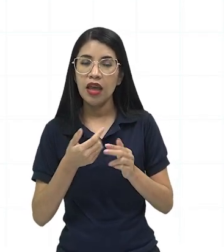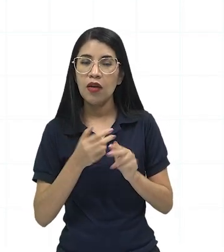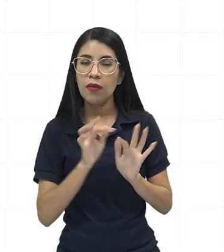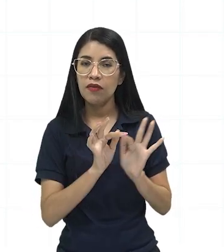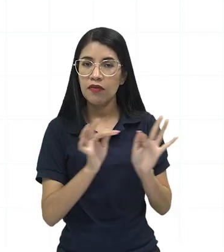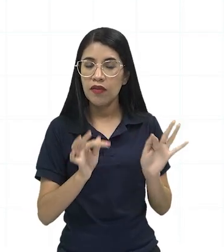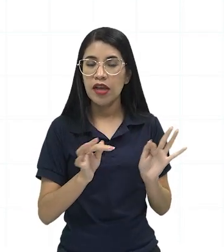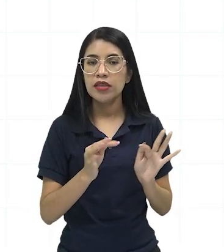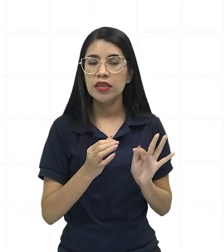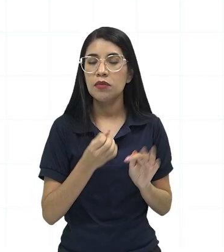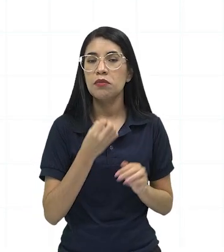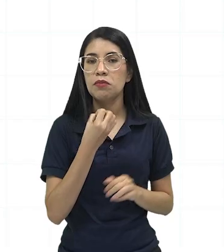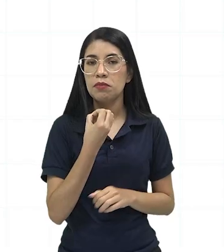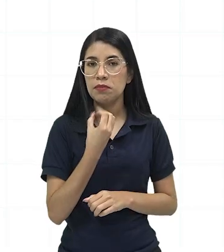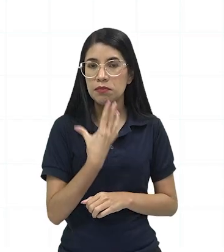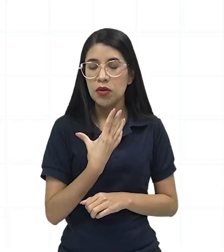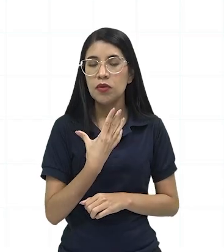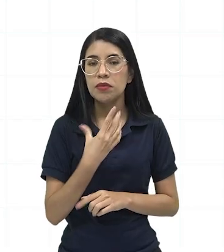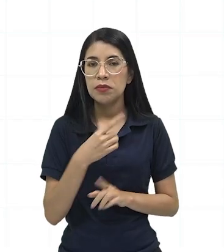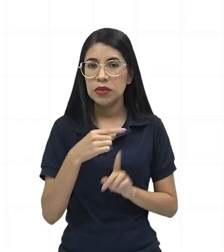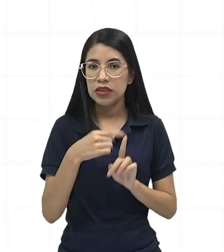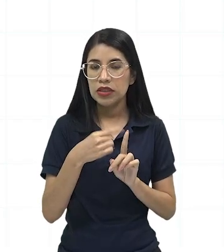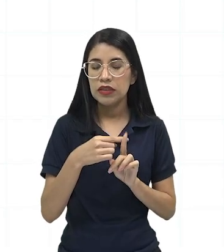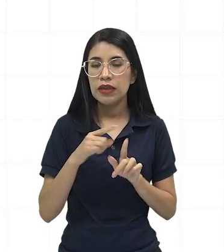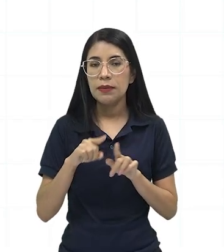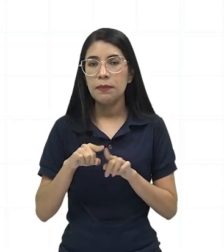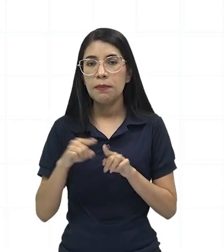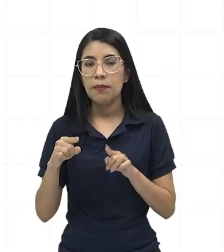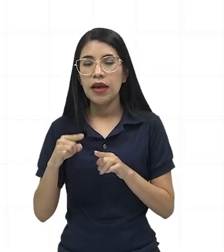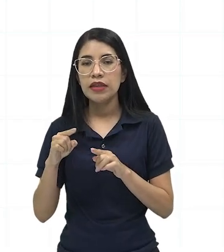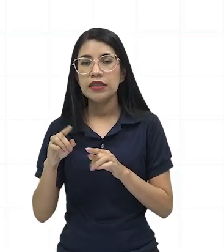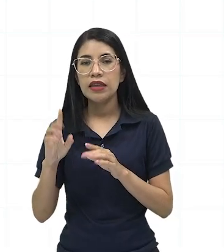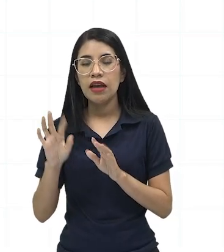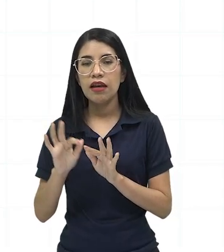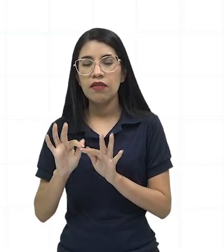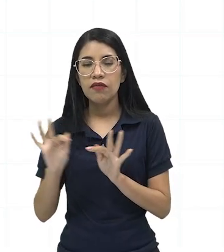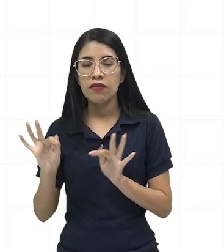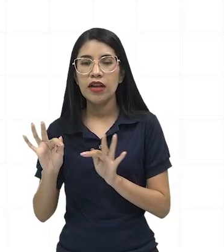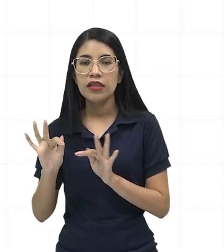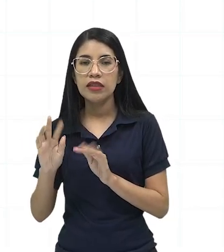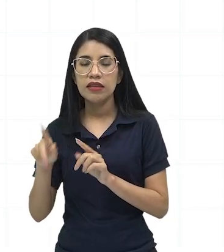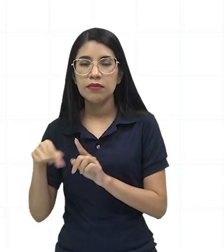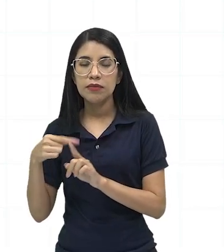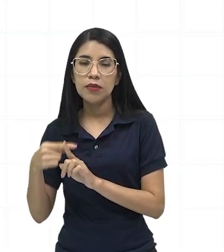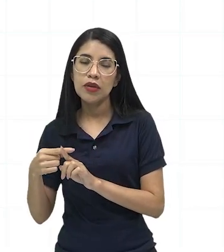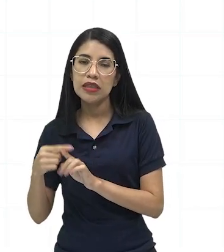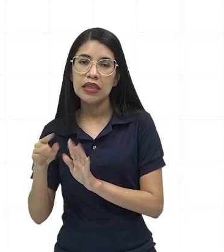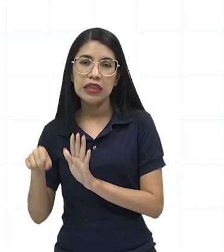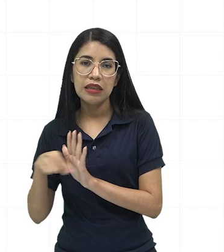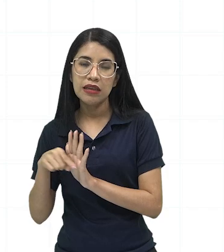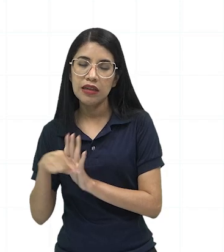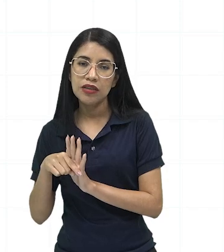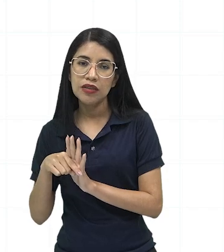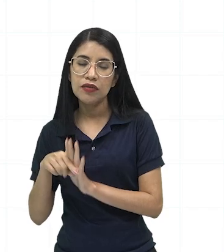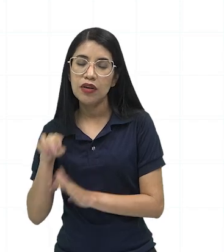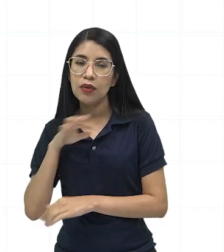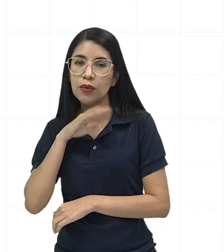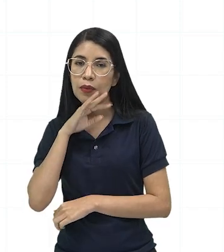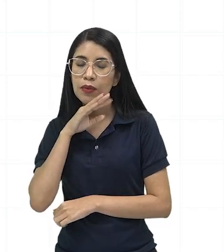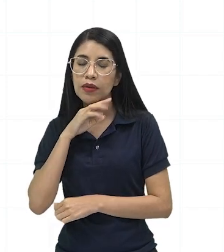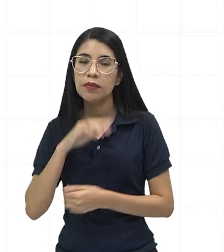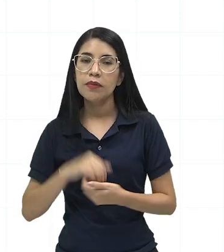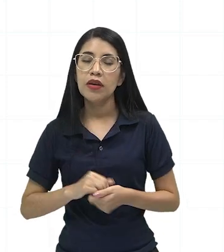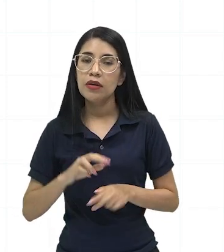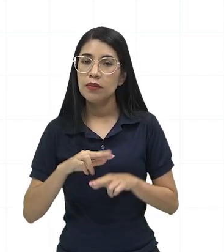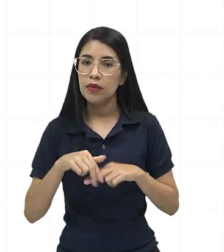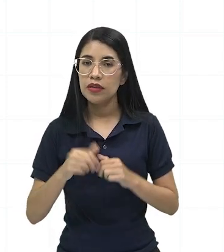com uma ideia positiva e depois vem a negativa. E justamente a ironia